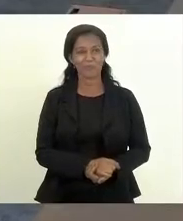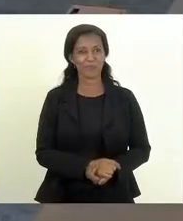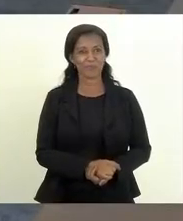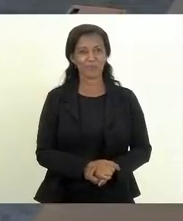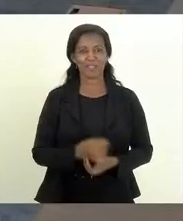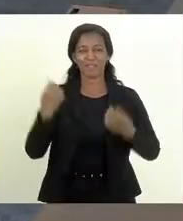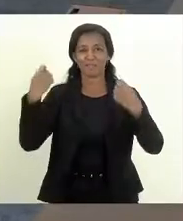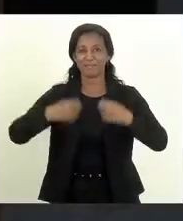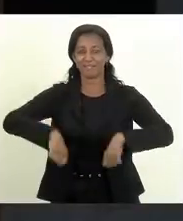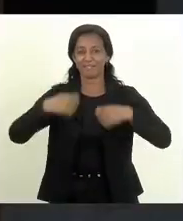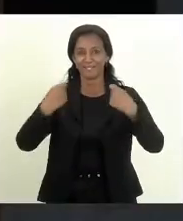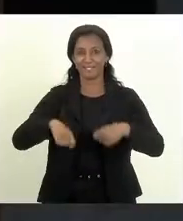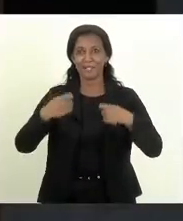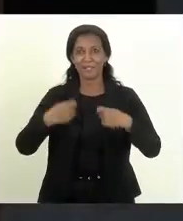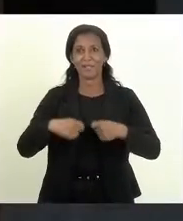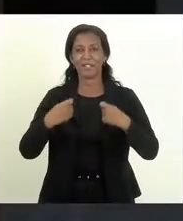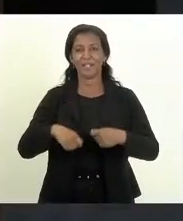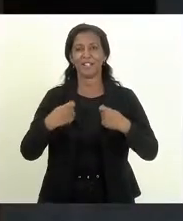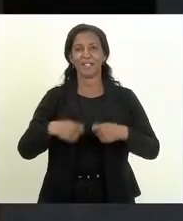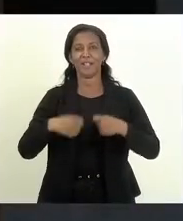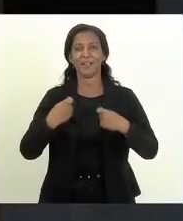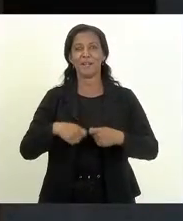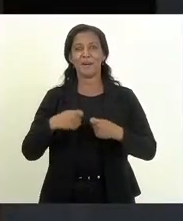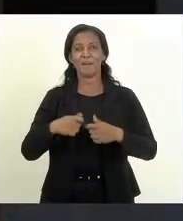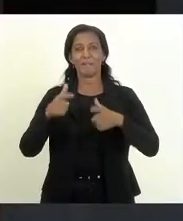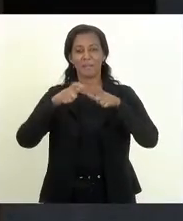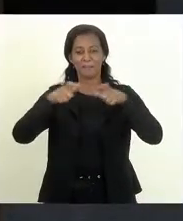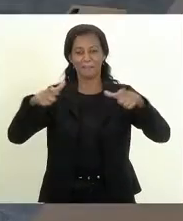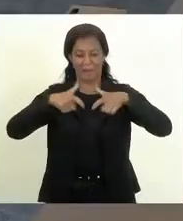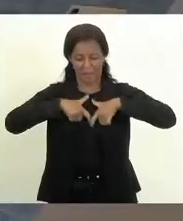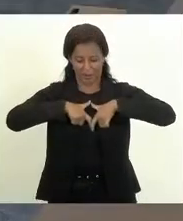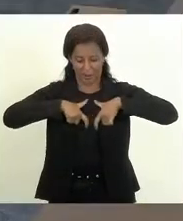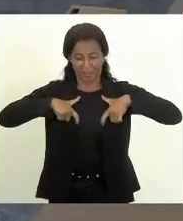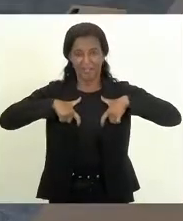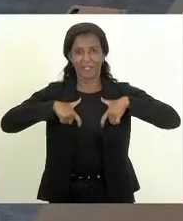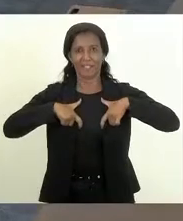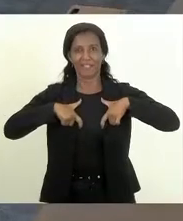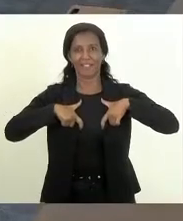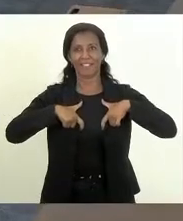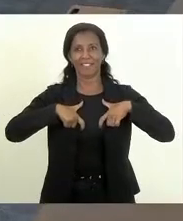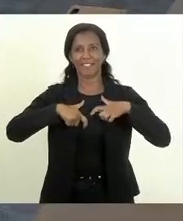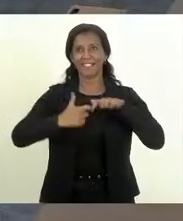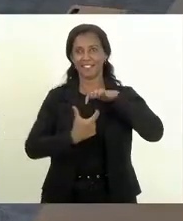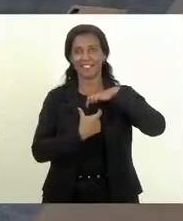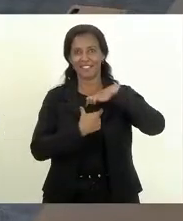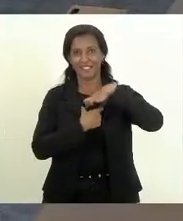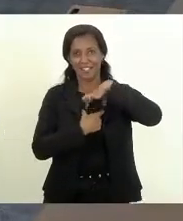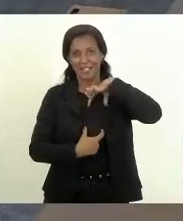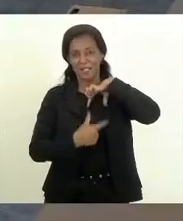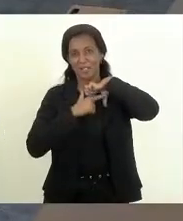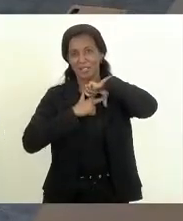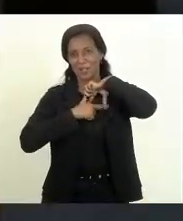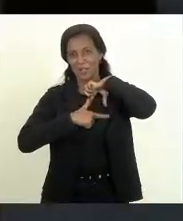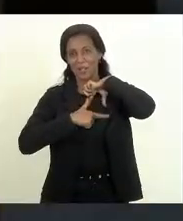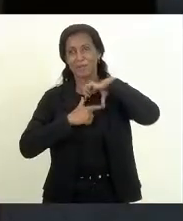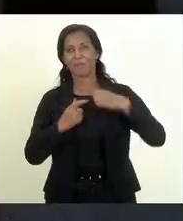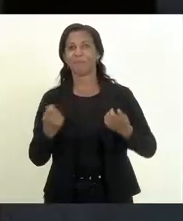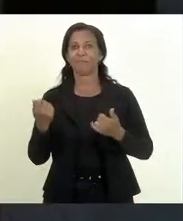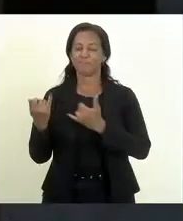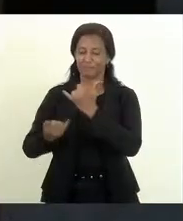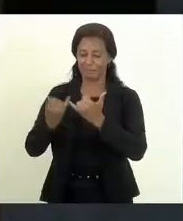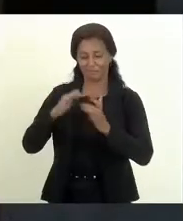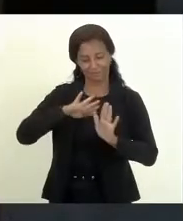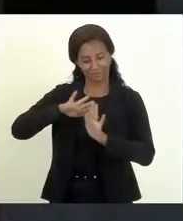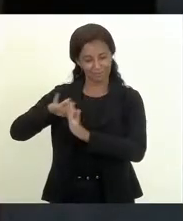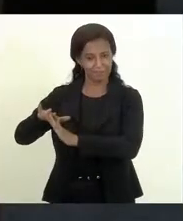Precisa se receitar para ele um emplasto sabiá, que cura a espinhela caída. Mas, brincadeiras à